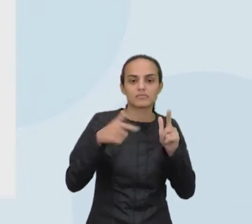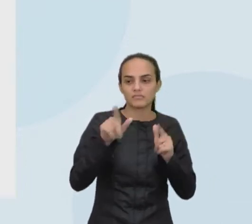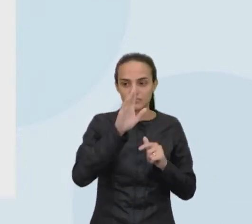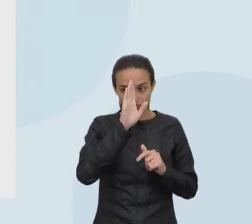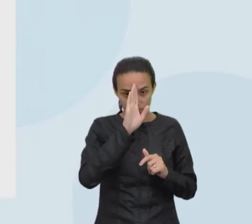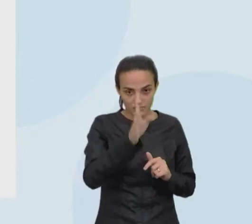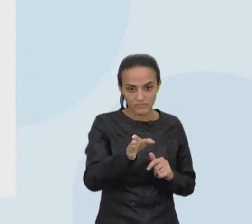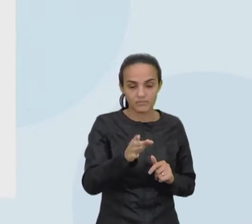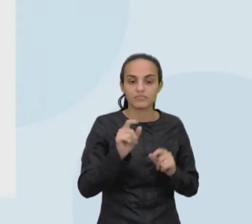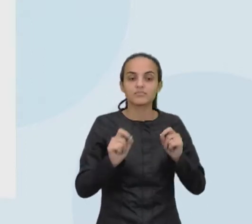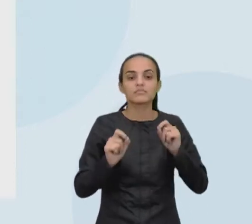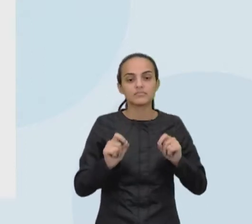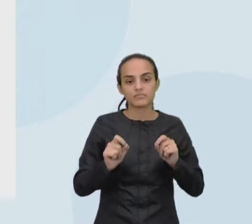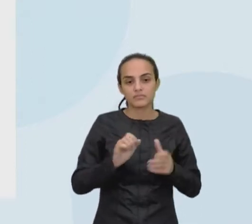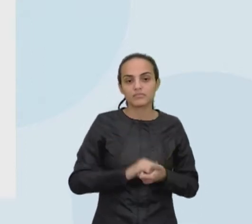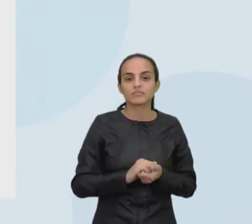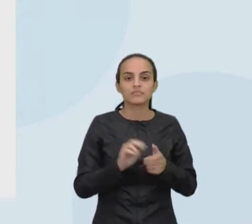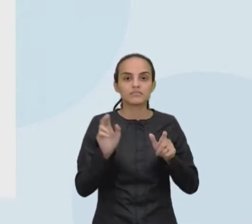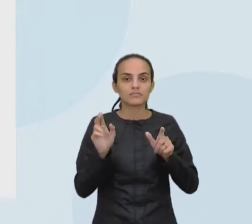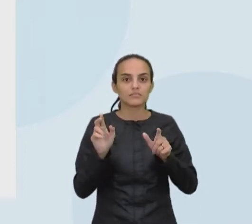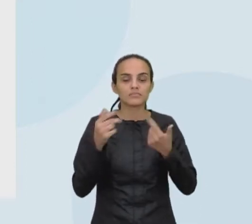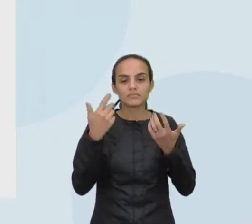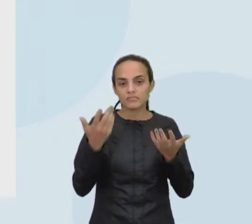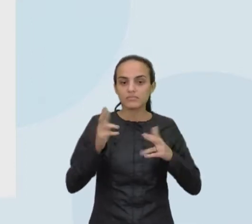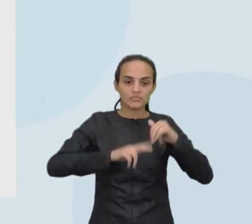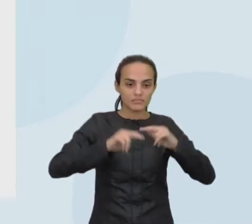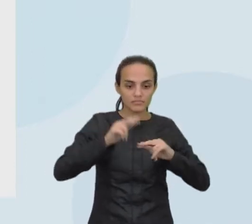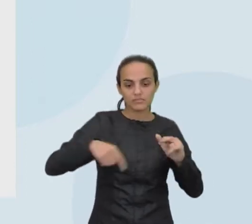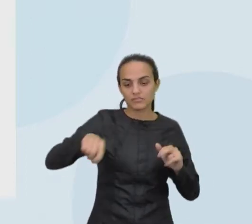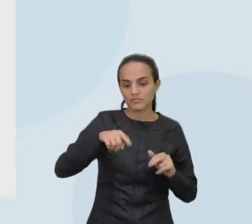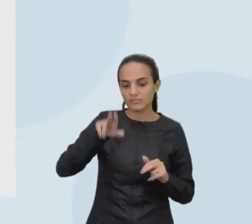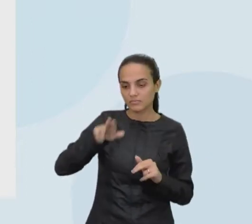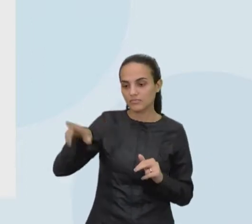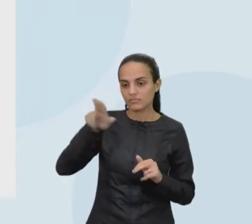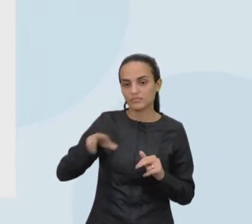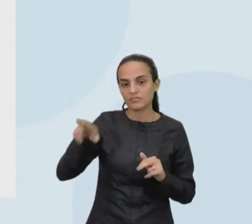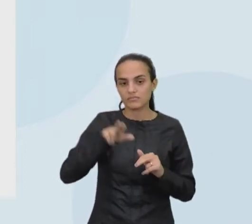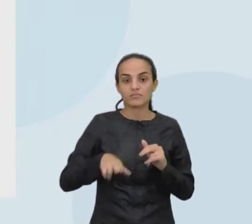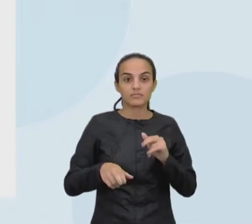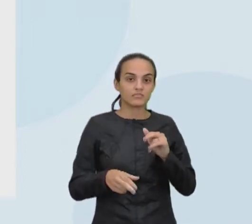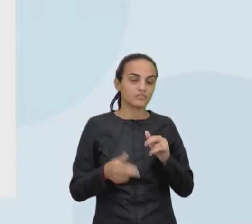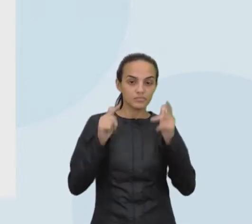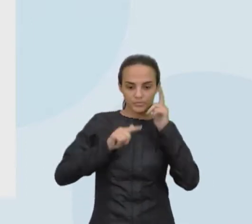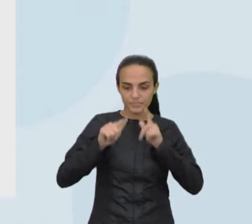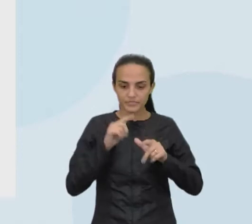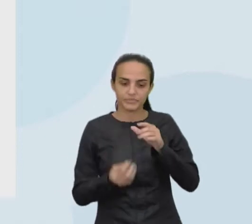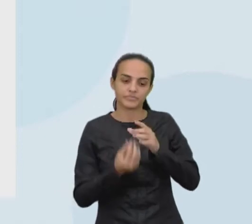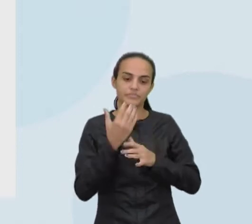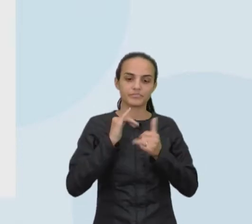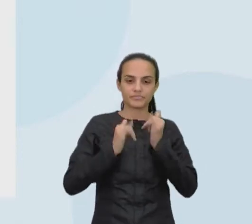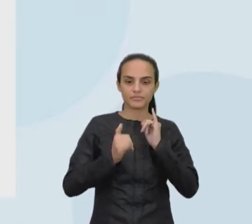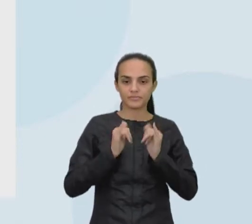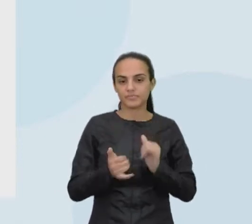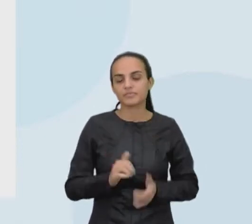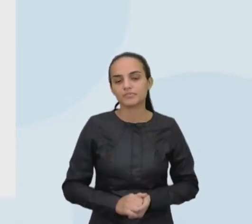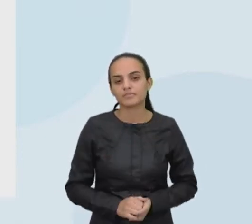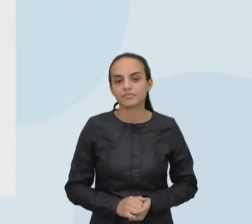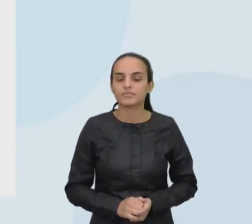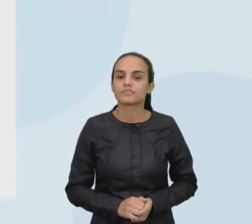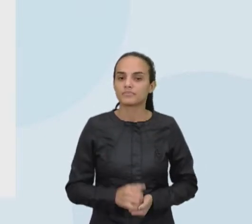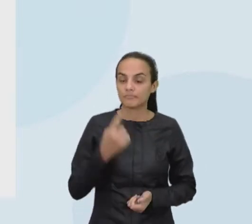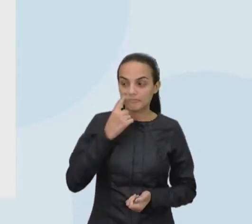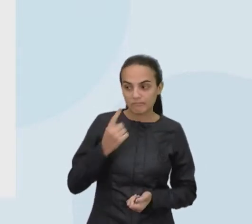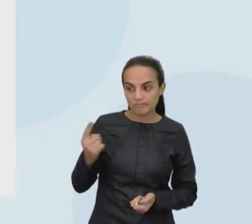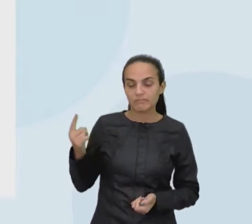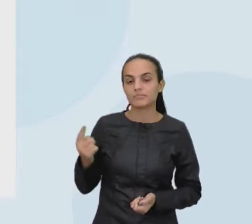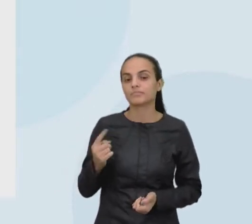aí as fontes que a gente usa para transformar, né, para gerar energia, elas foram se diversificando, né? E esse marco